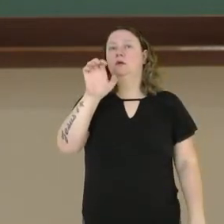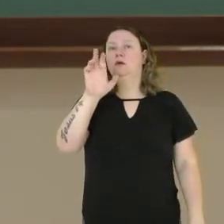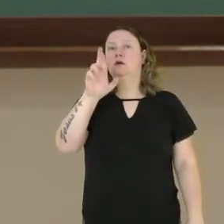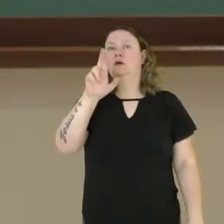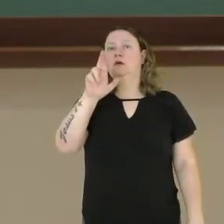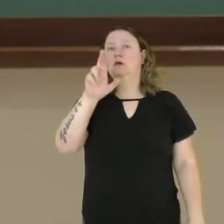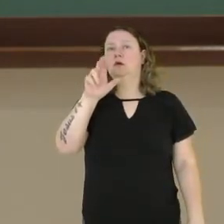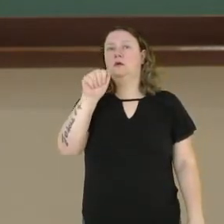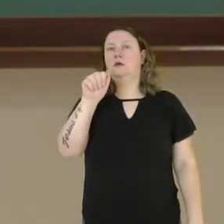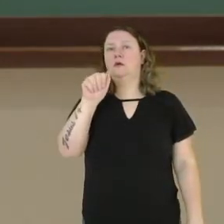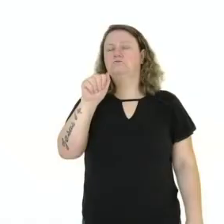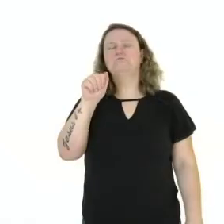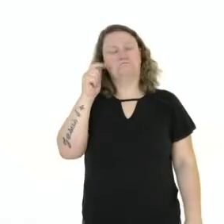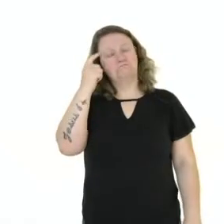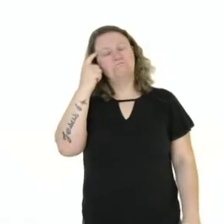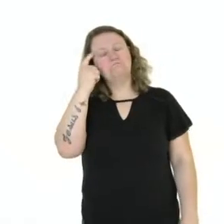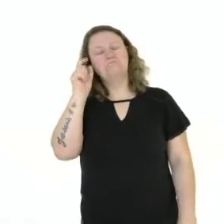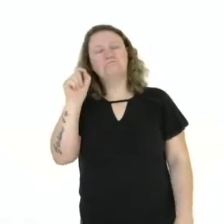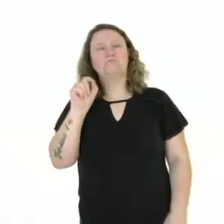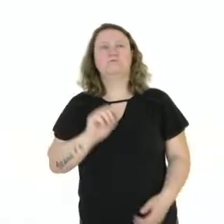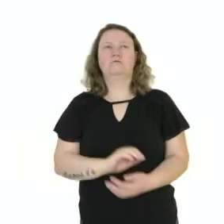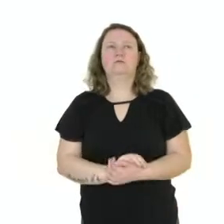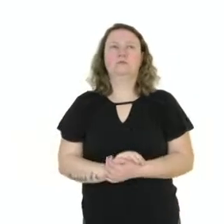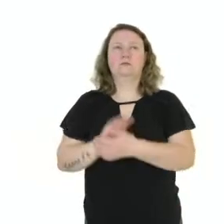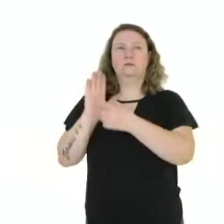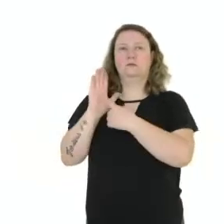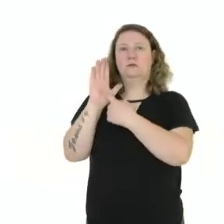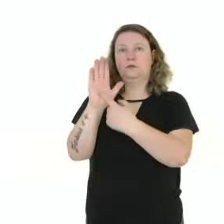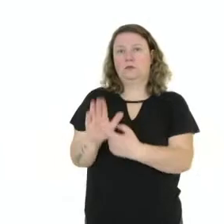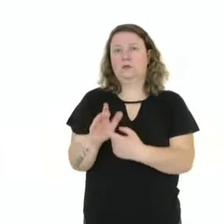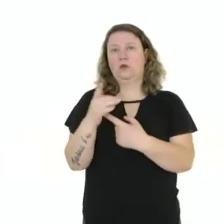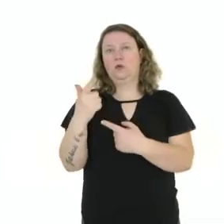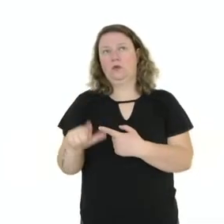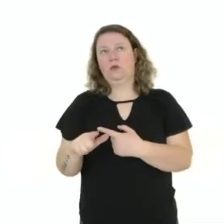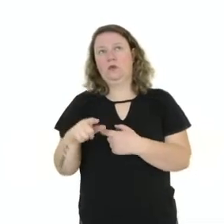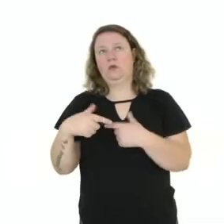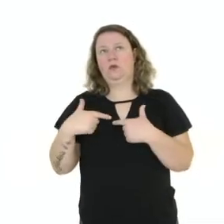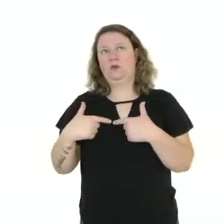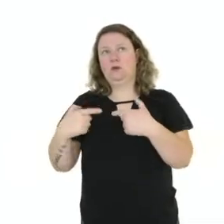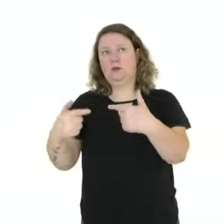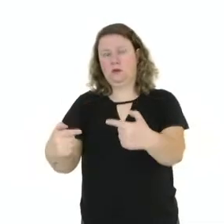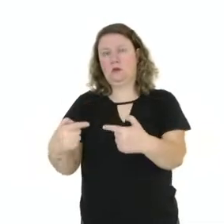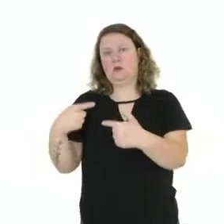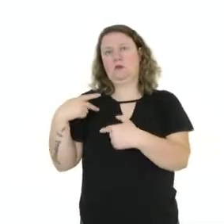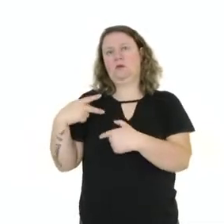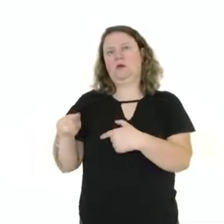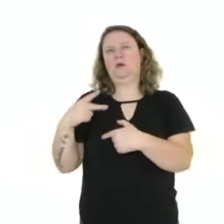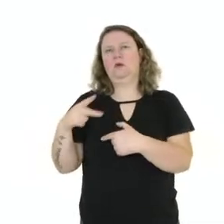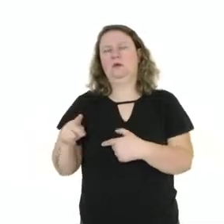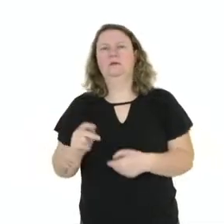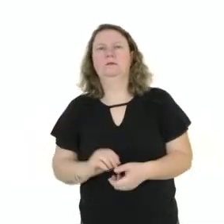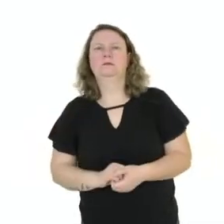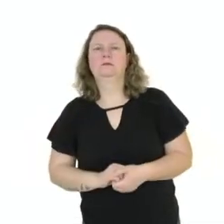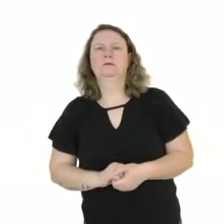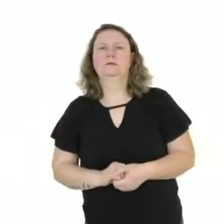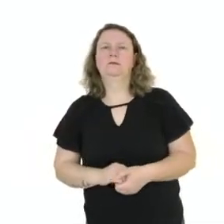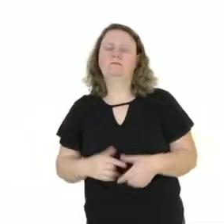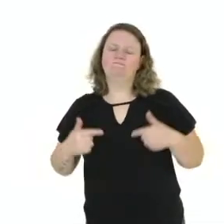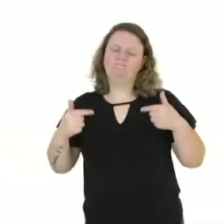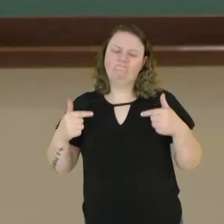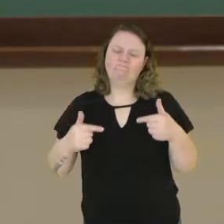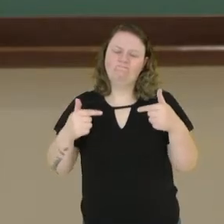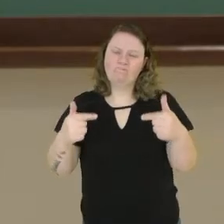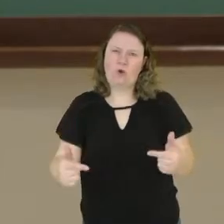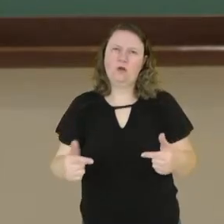isso? Aqui a gente tem uma outra representação de uma cena da Guerra do Paraguai. Guerra, ela é uma luta